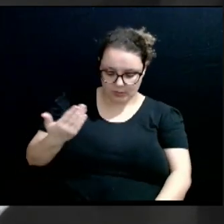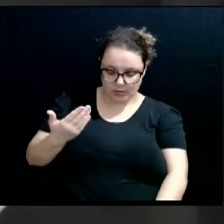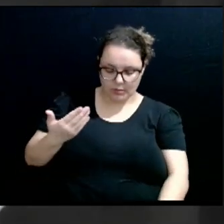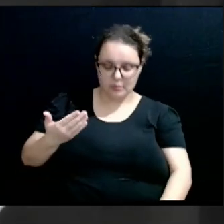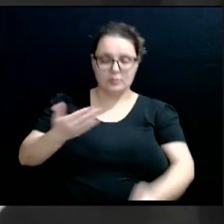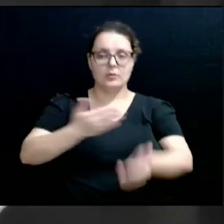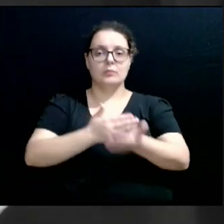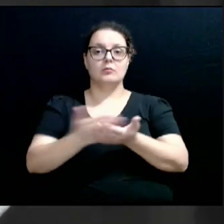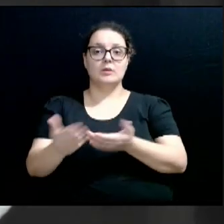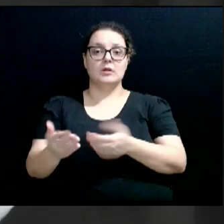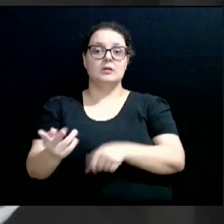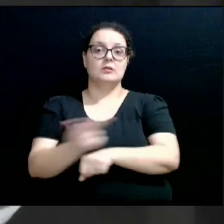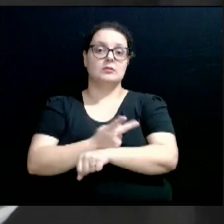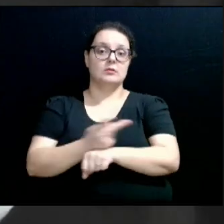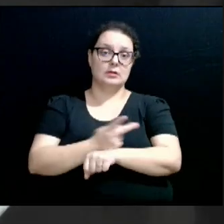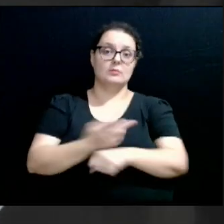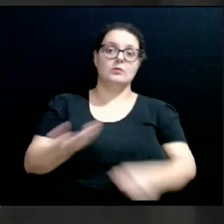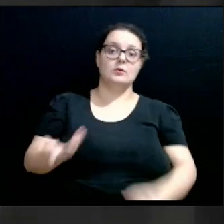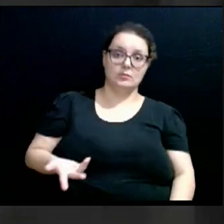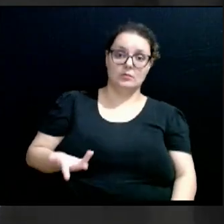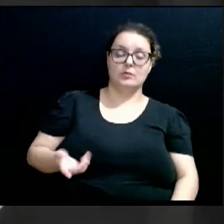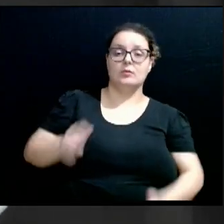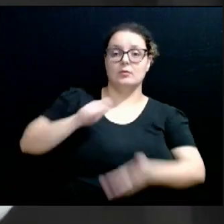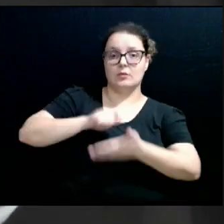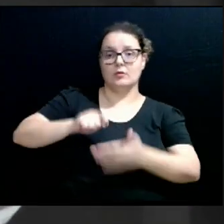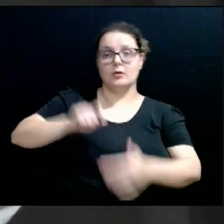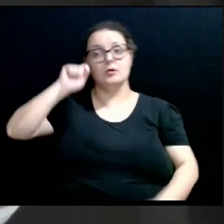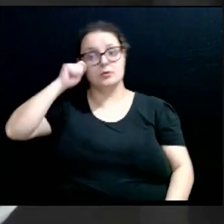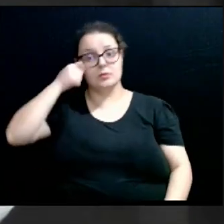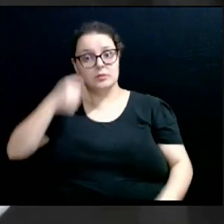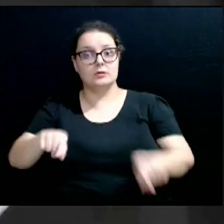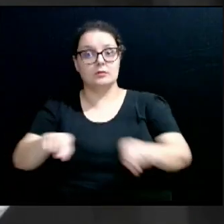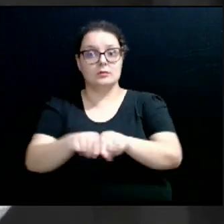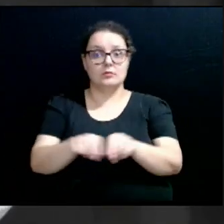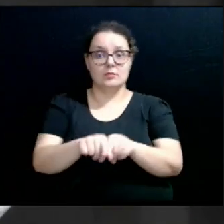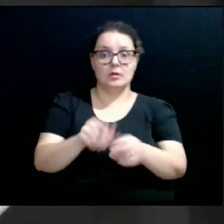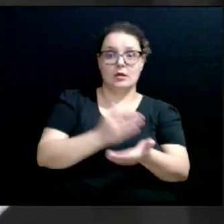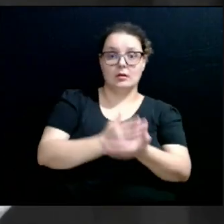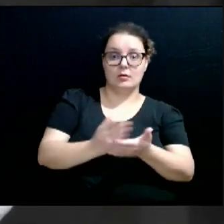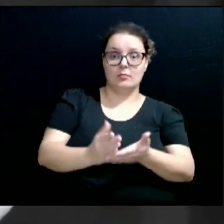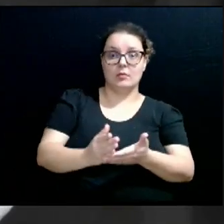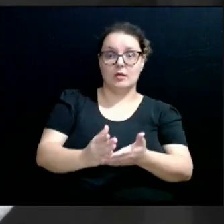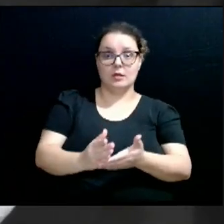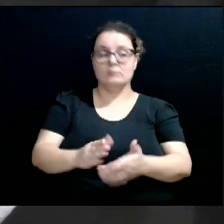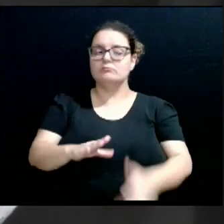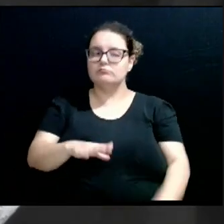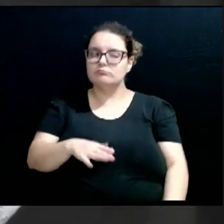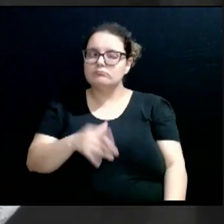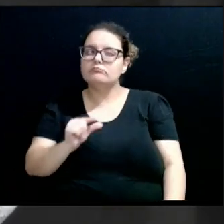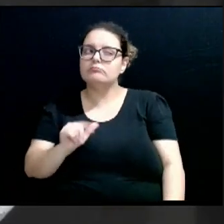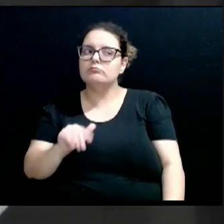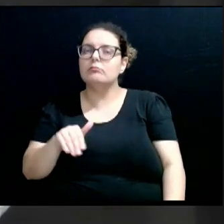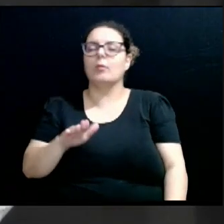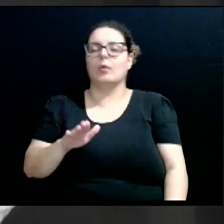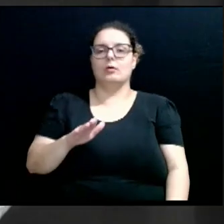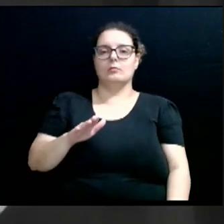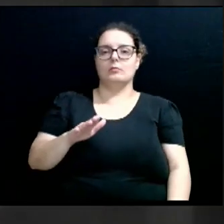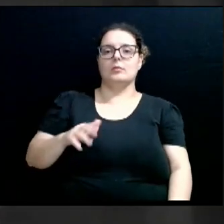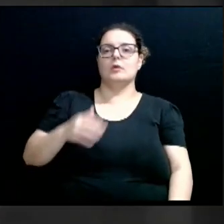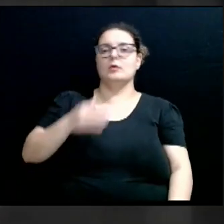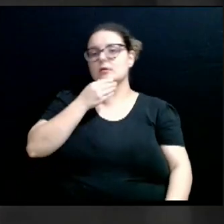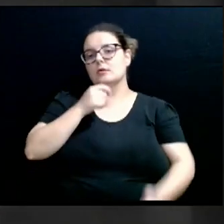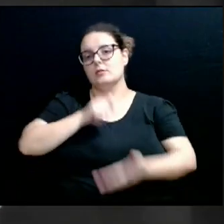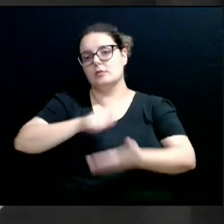aí os autores negros também começam a ousar, a ocupar os espaços, né, que até